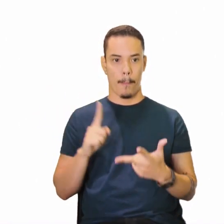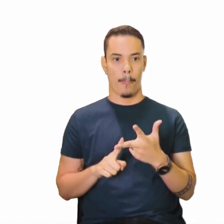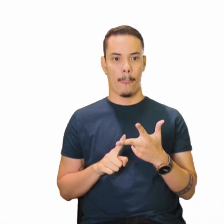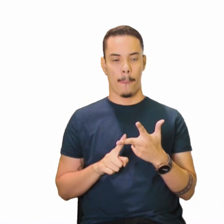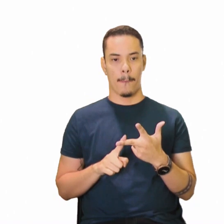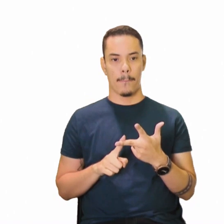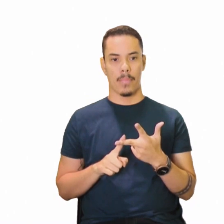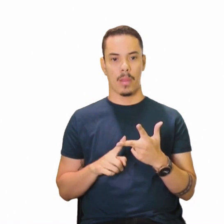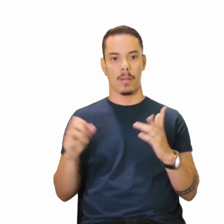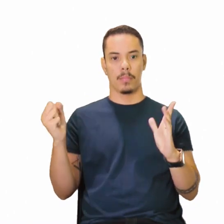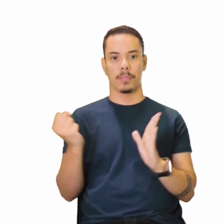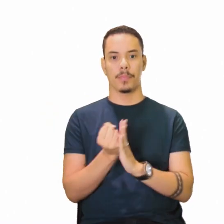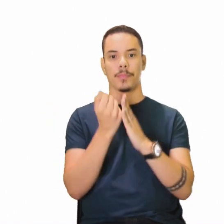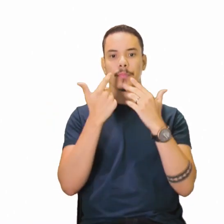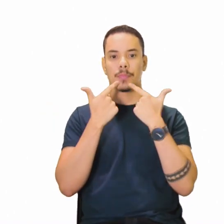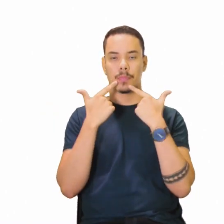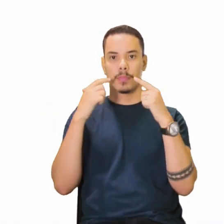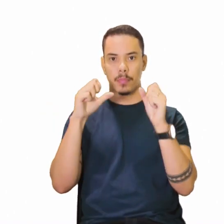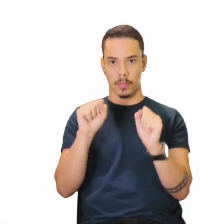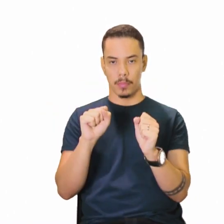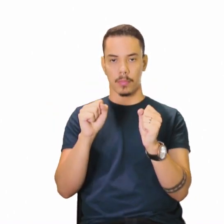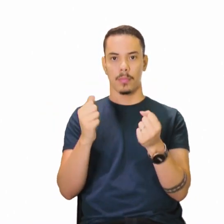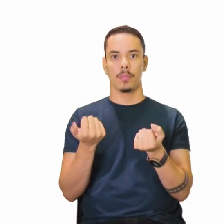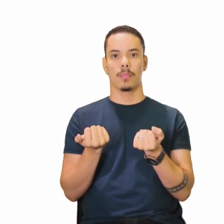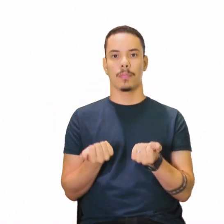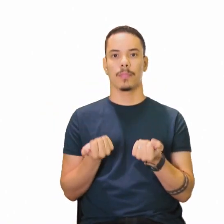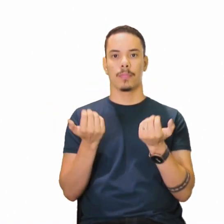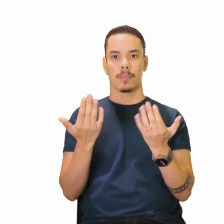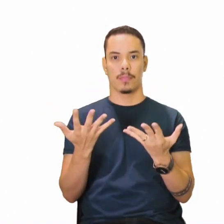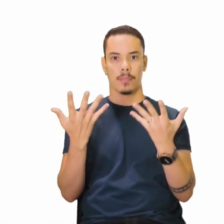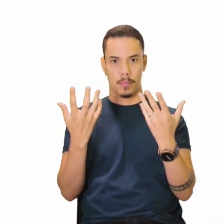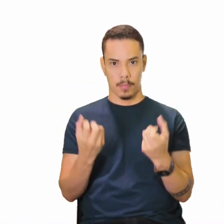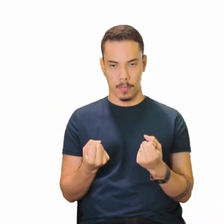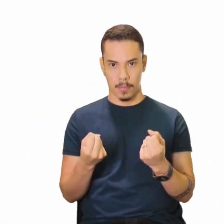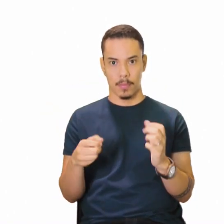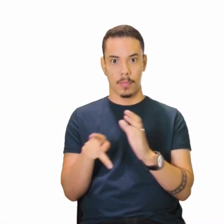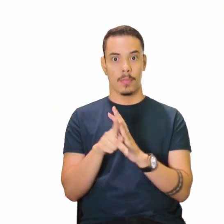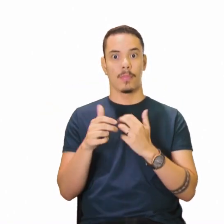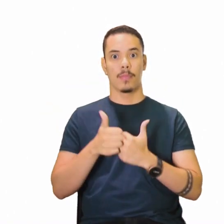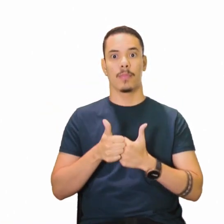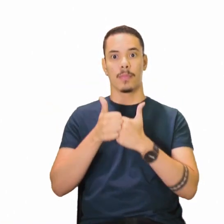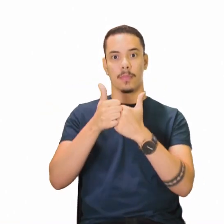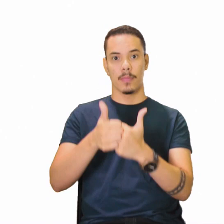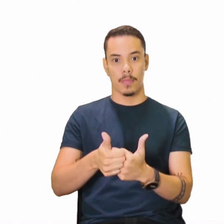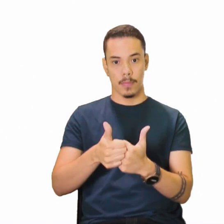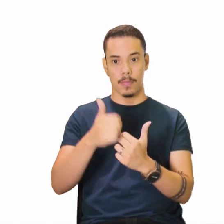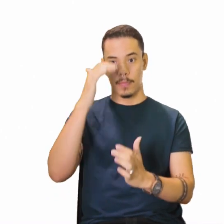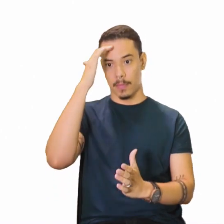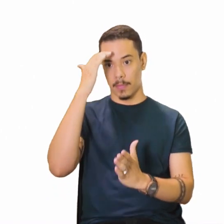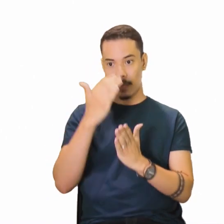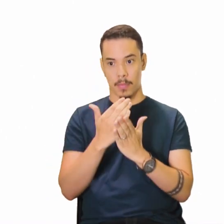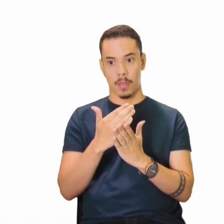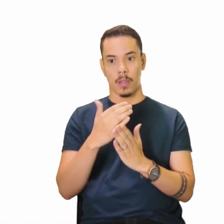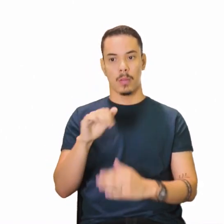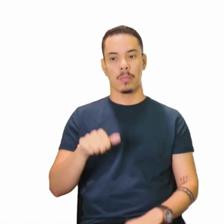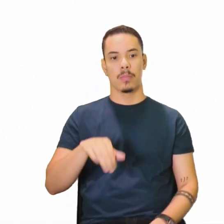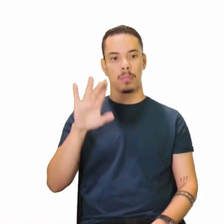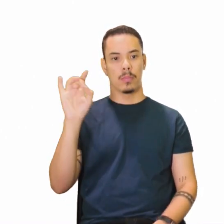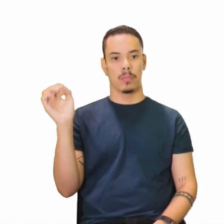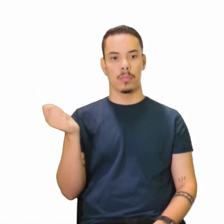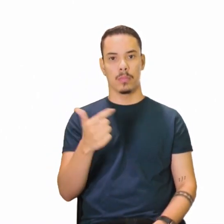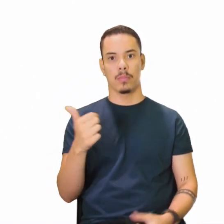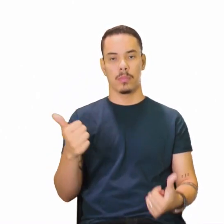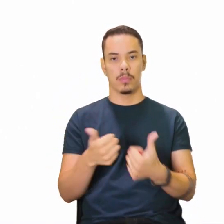quantificadores. C. É a marca linguística que permite o segmento pressuposto. Houve mais que um